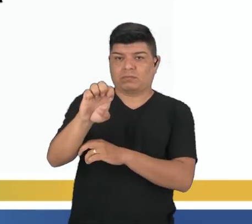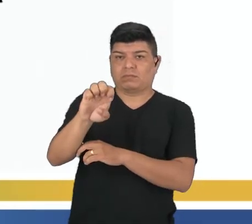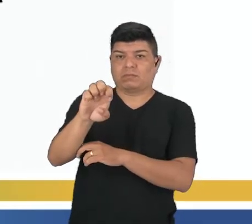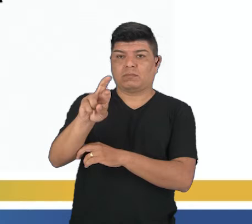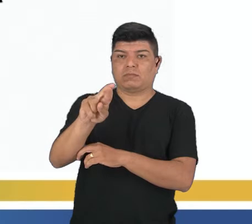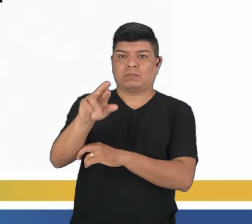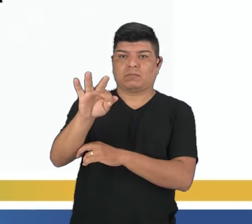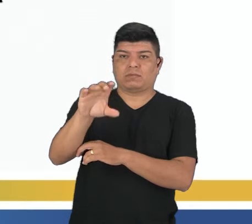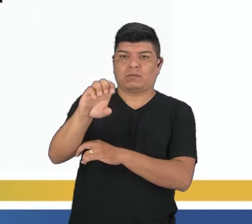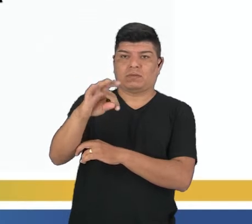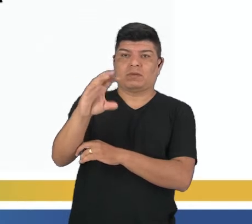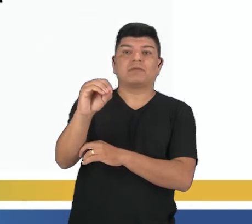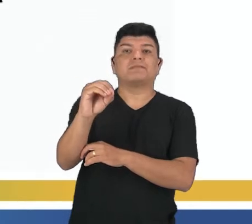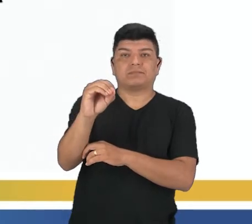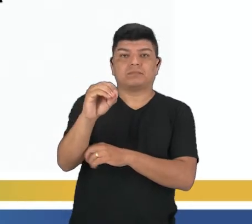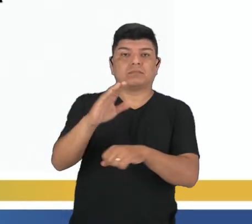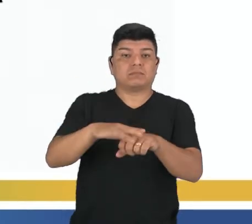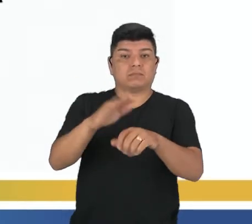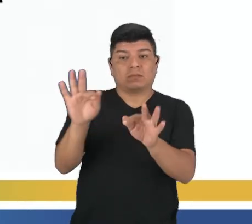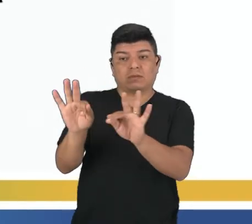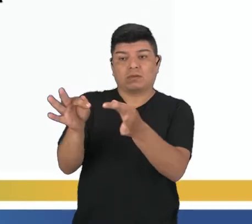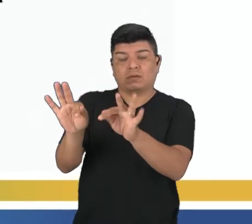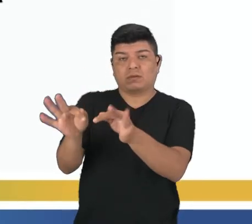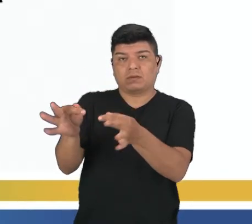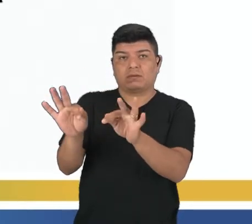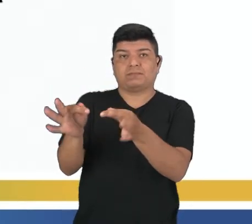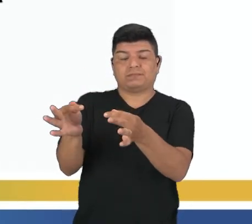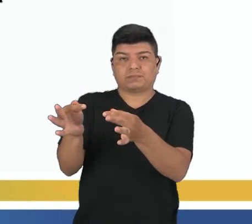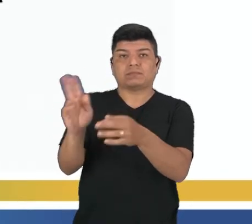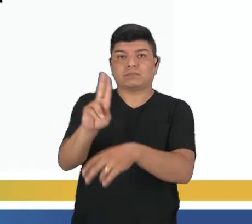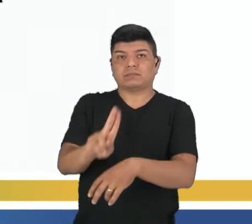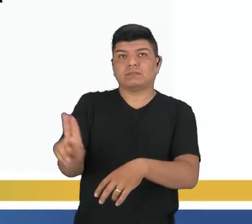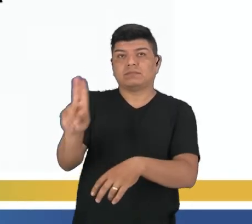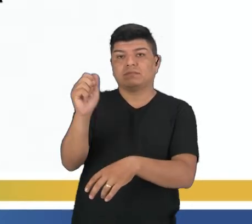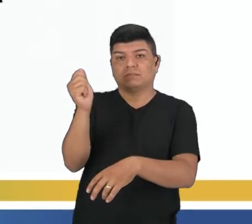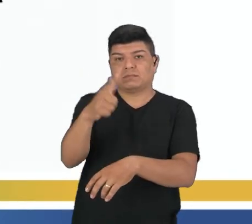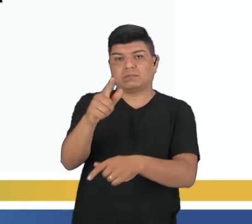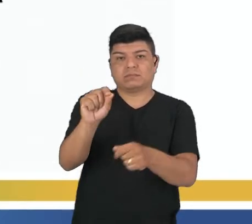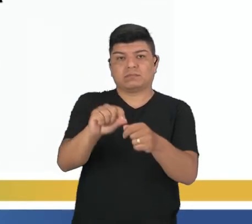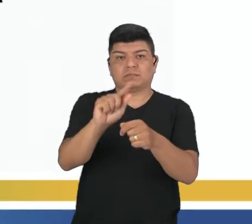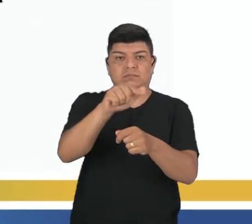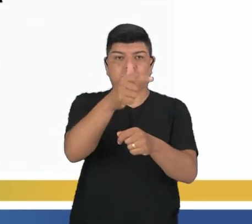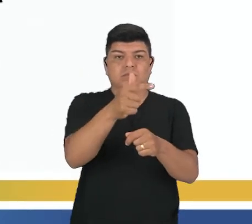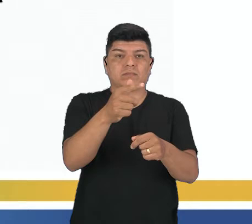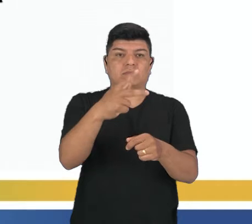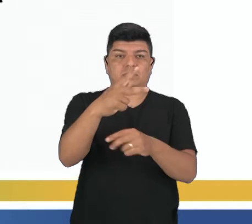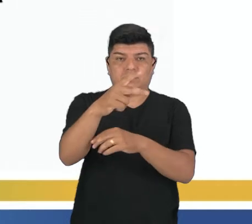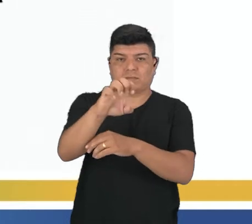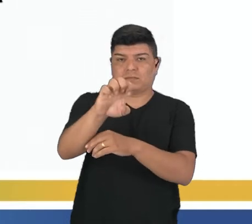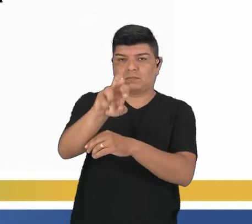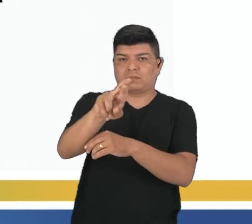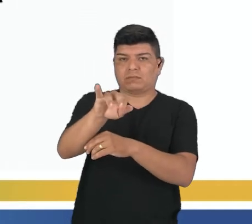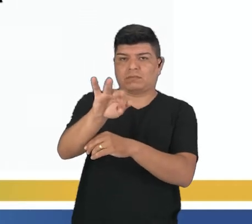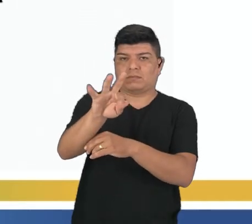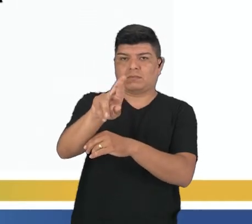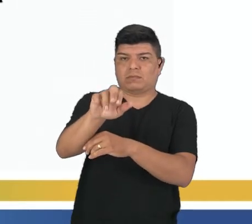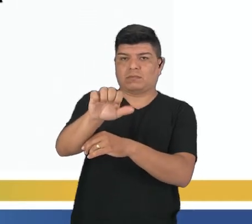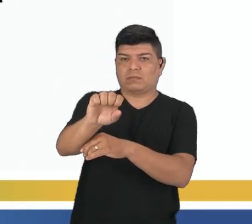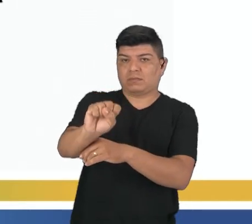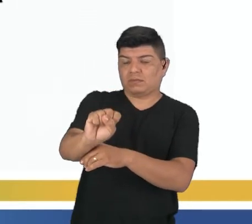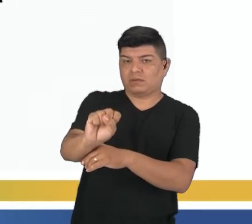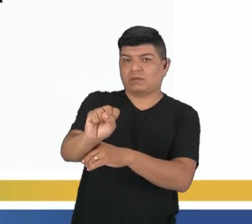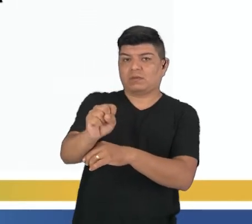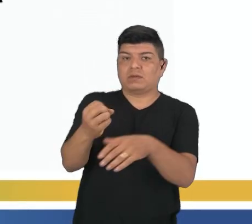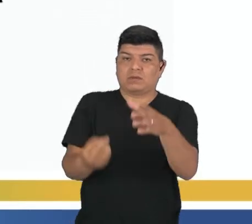tá? Ou seja, eu acho até mais simples usar só o verbo no futuro imperfeito do que fazer perífrase, né? Porque perífrase exige a construção de 3 palavras.